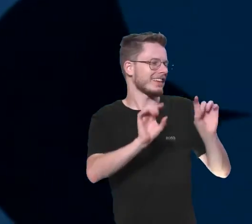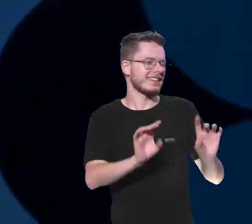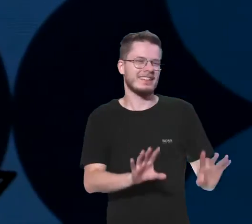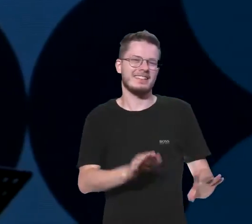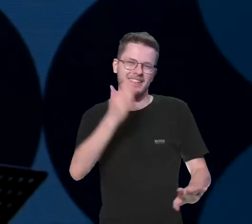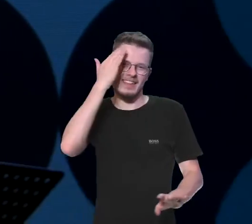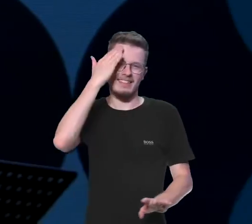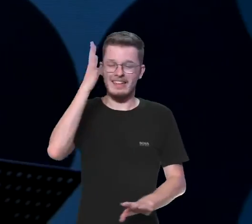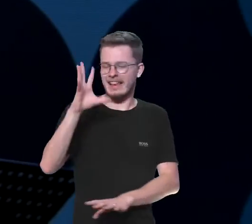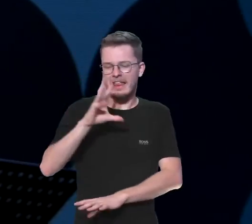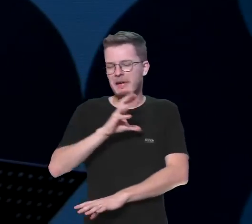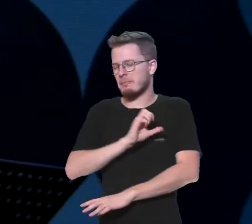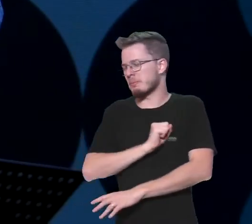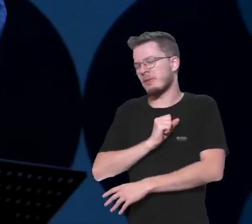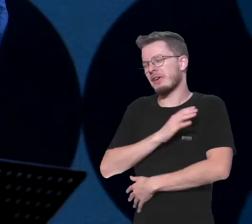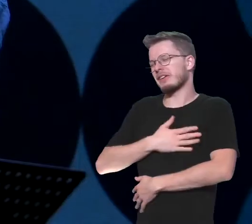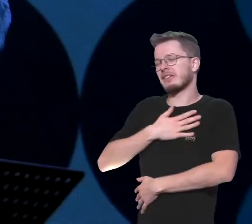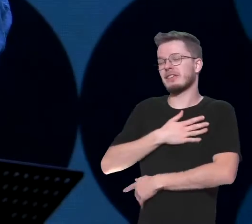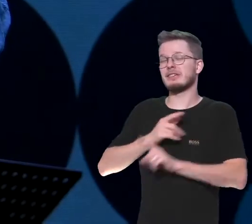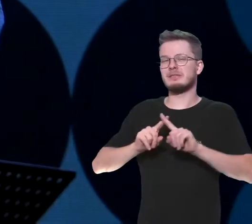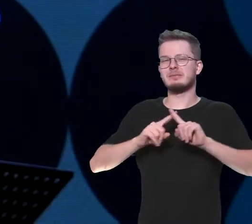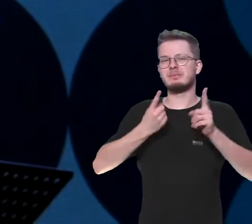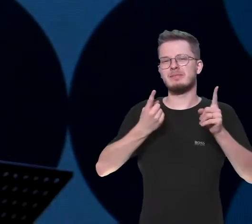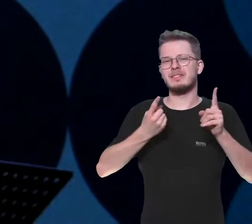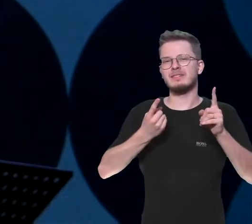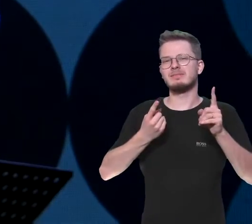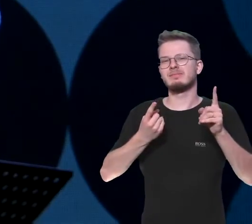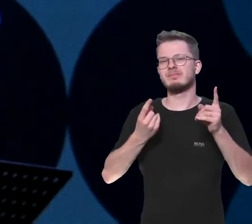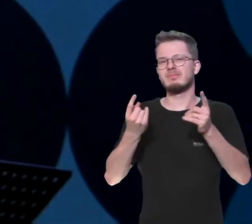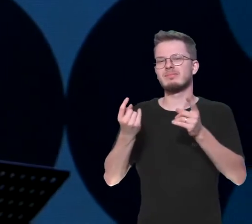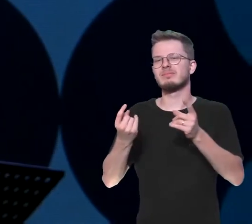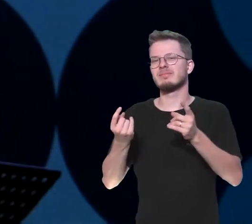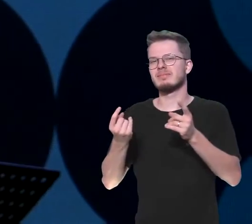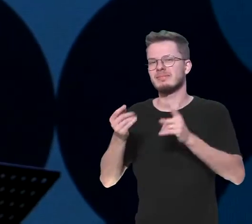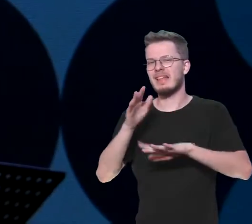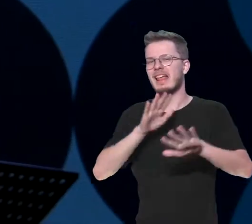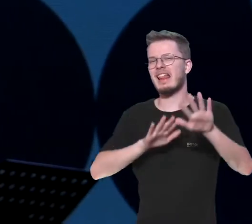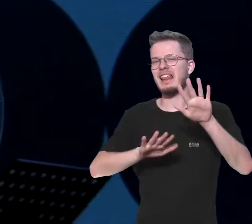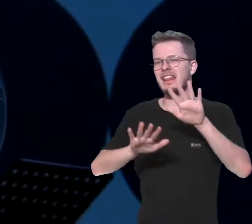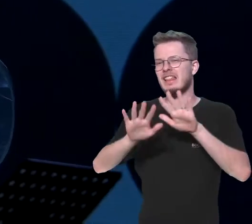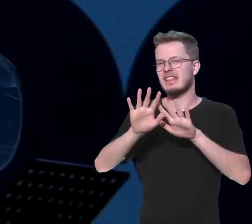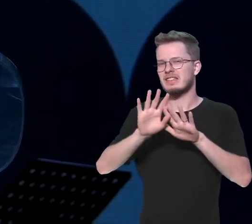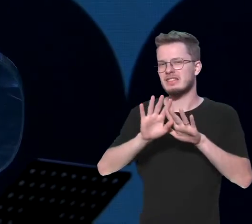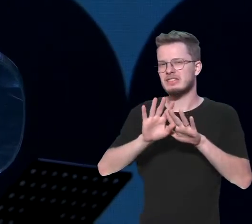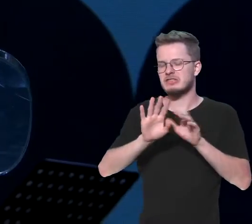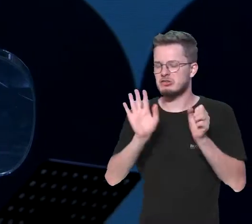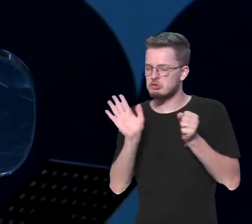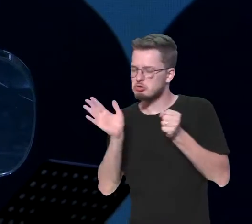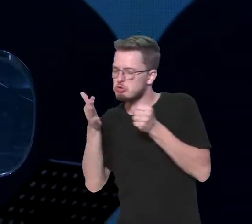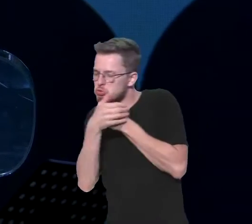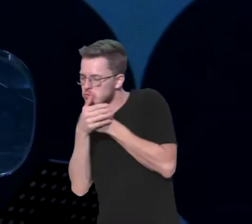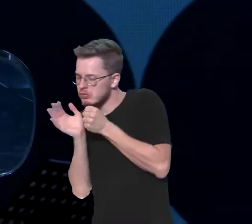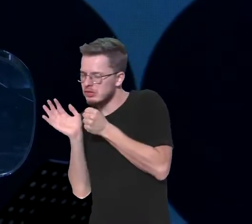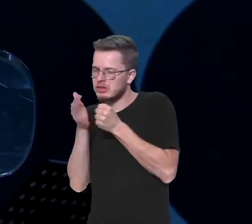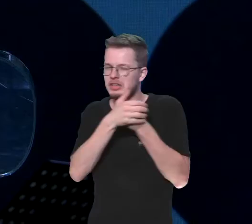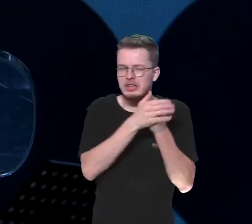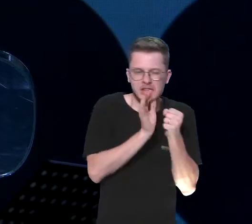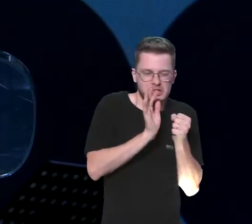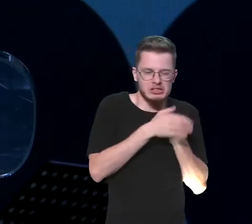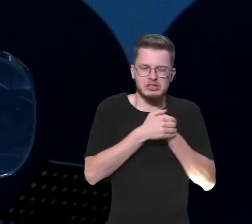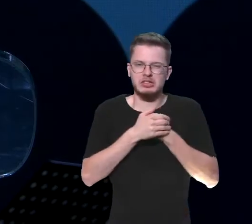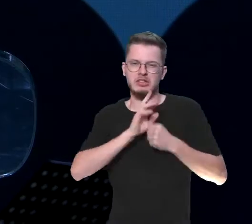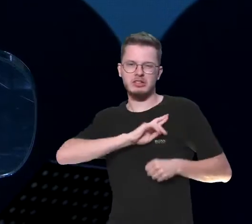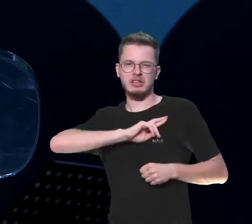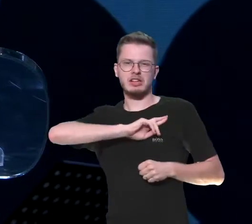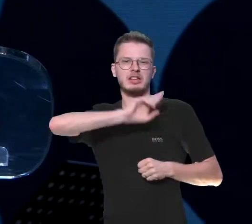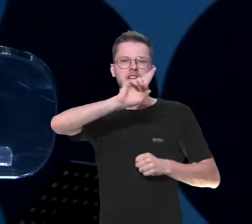negócio. Mas quantas vezes que isso está jogado para baixo do tapete da